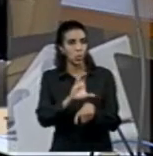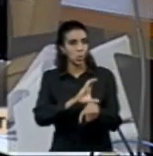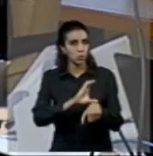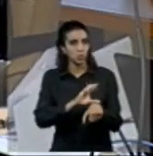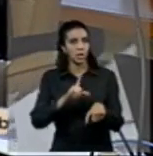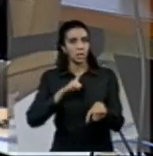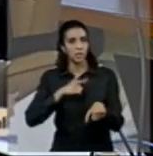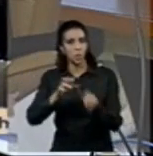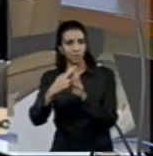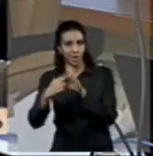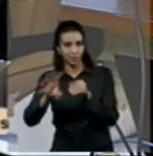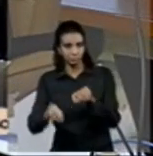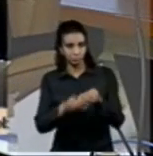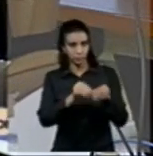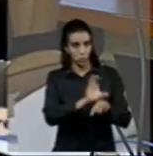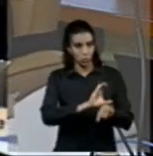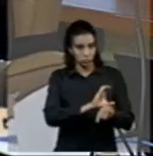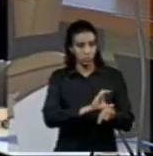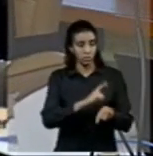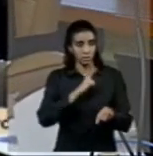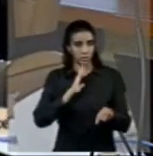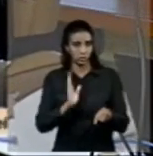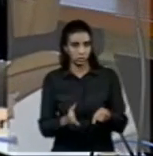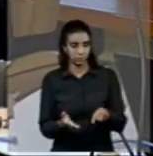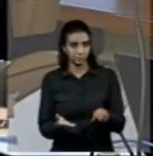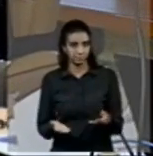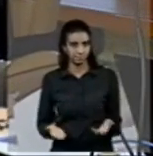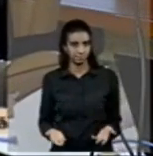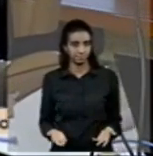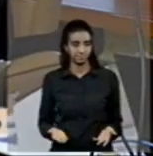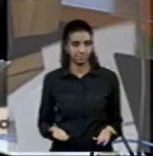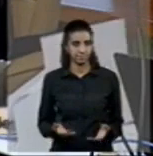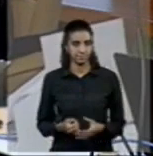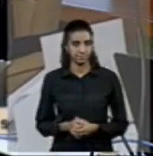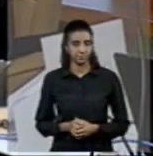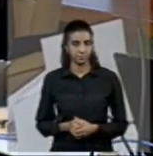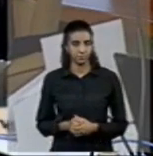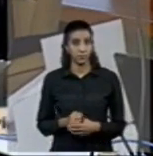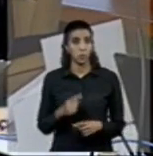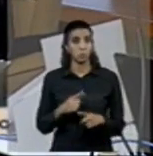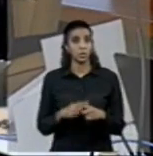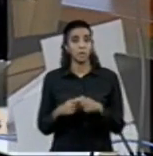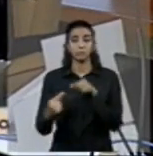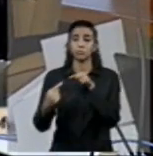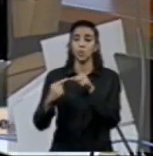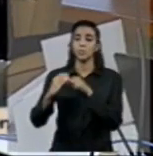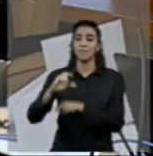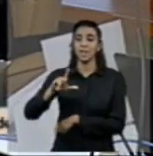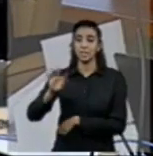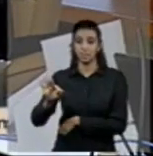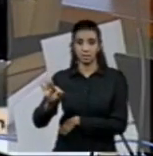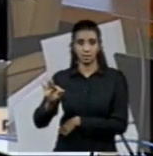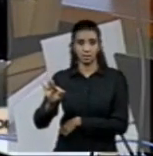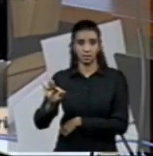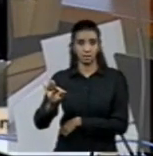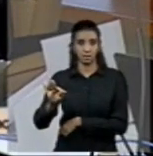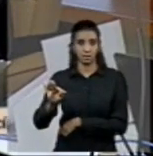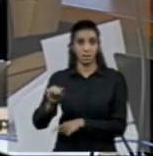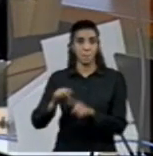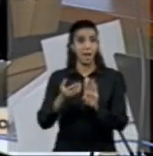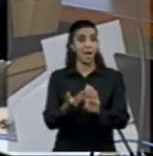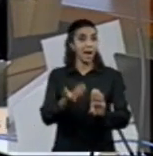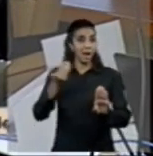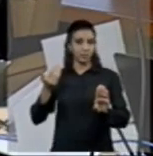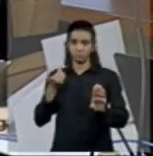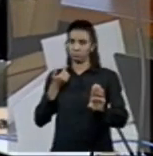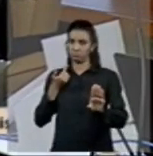então existente, formula entendimento, especialmente à luz da CLT, ausente naquele